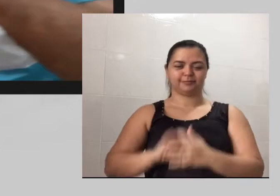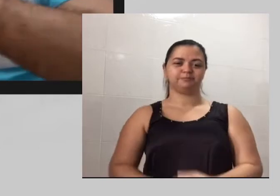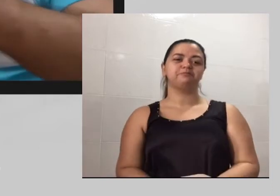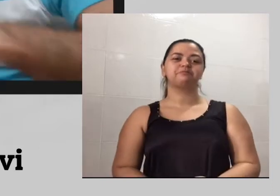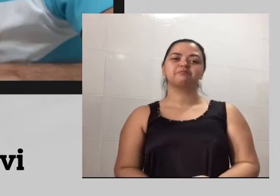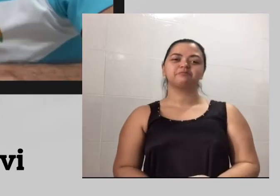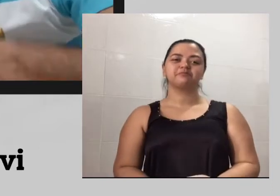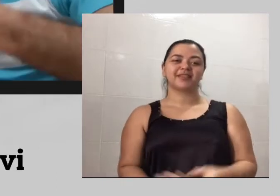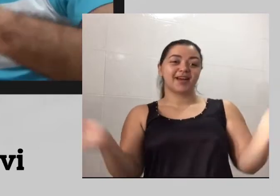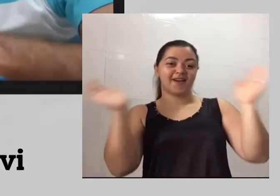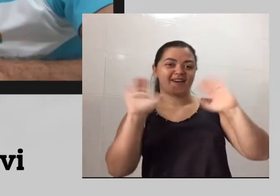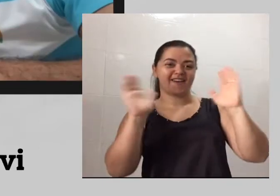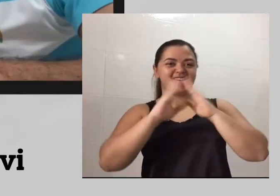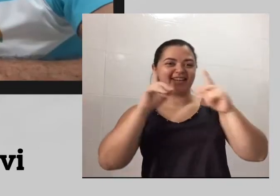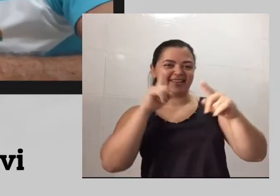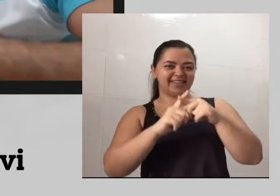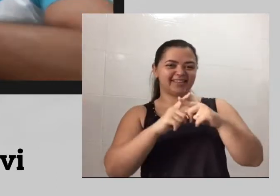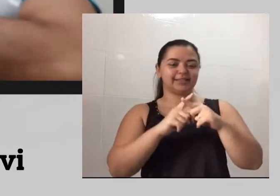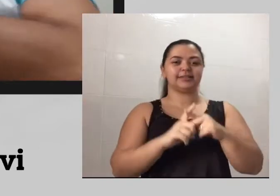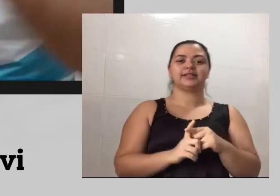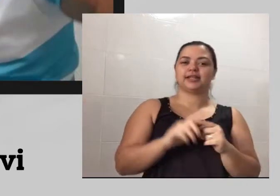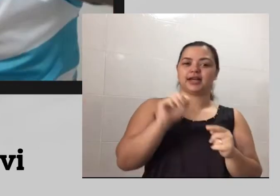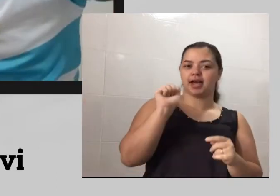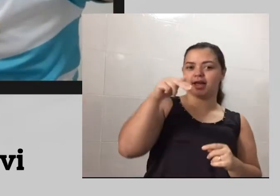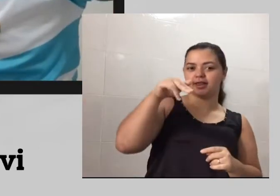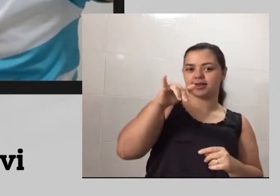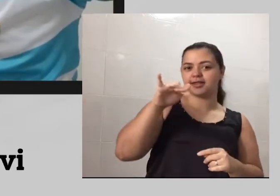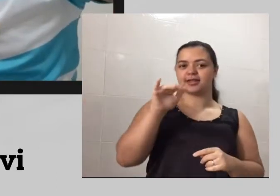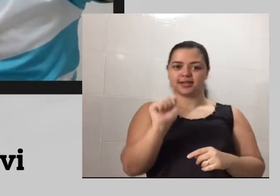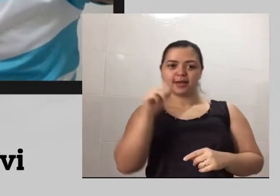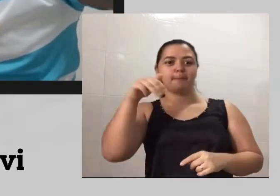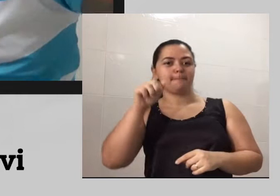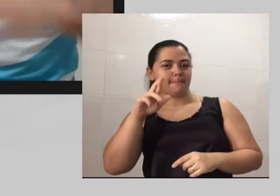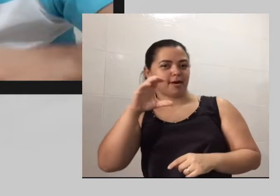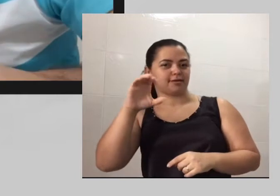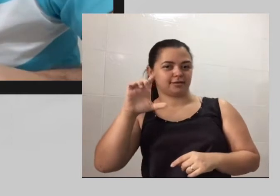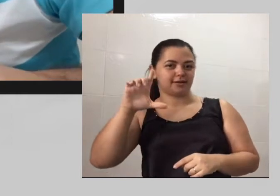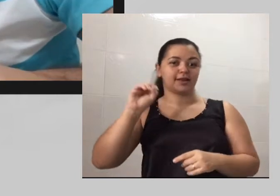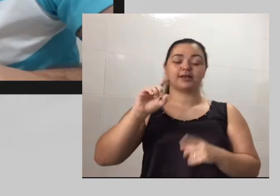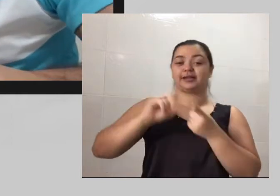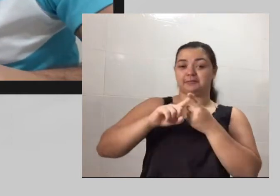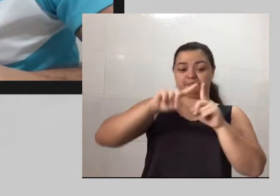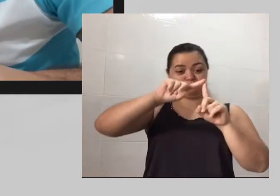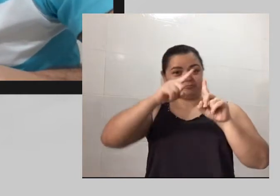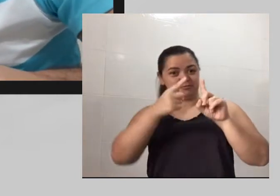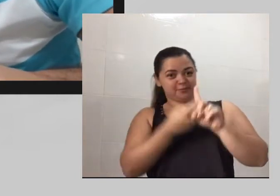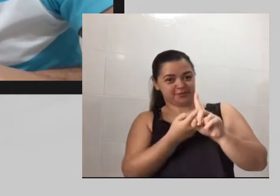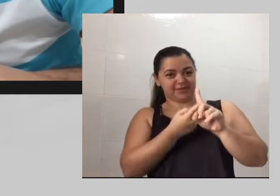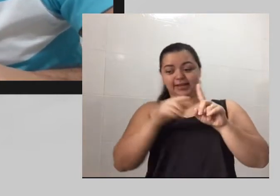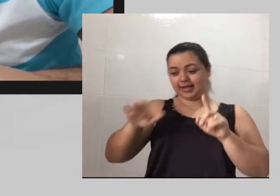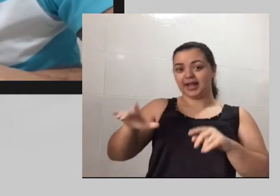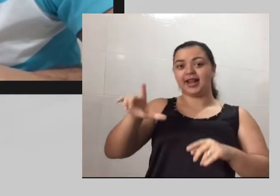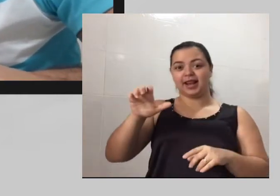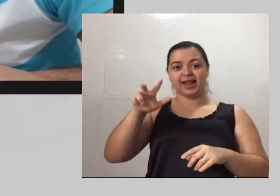Marcelo, Aninha, Levi, pequenininho que está crescendo aí no ventre de Aninha, que logo, logo, com fé em Deus,